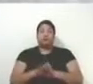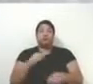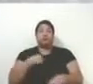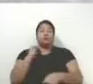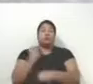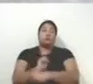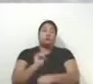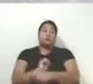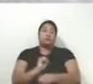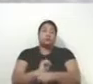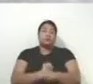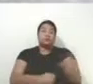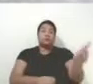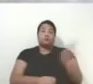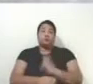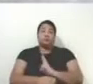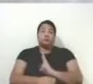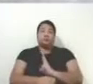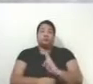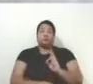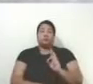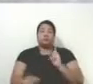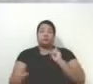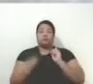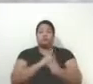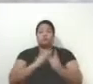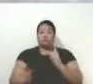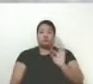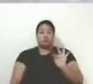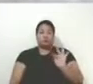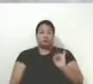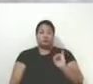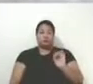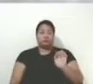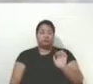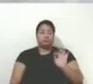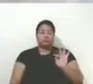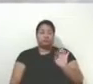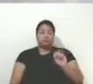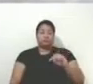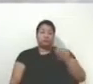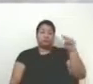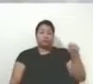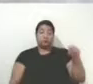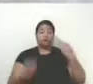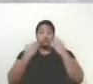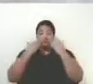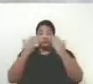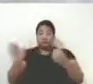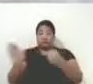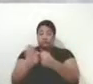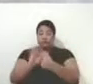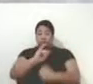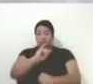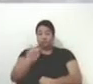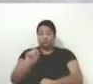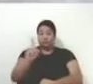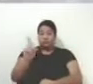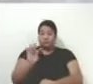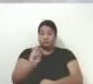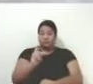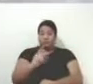da concessionária Rodovias do Tietê, porque ali em frente, o bairro do Jardim Tropical, a população vem